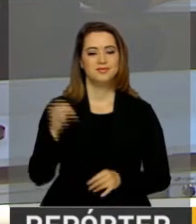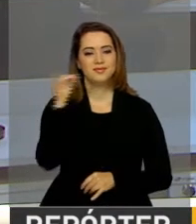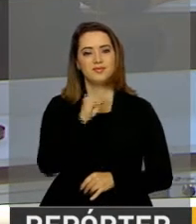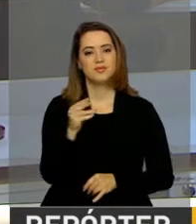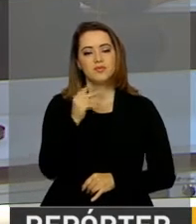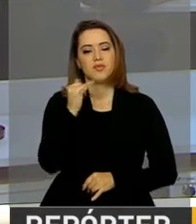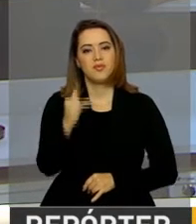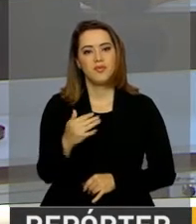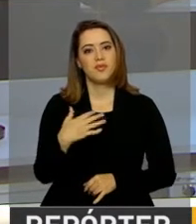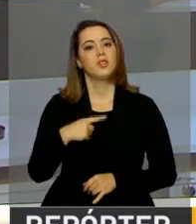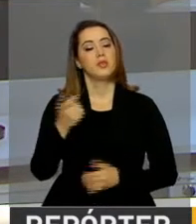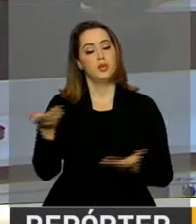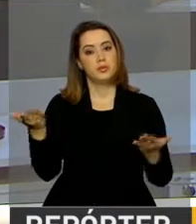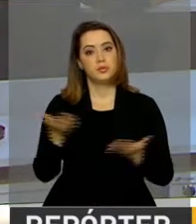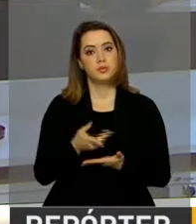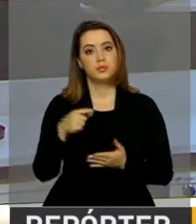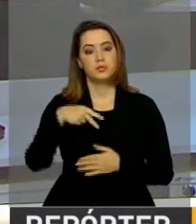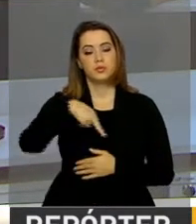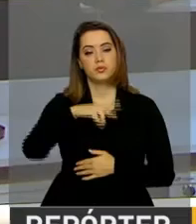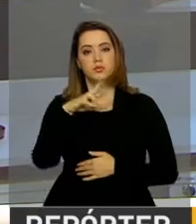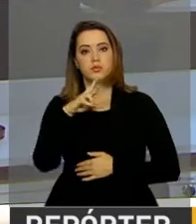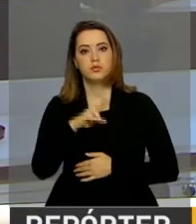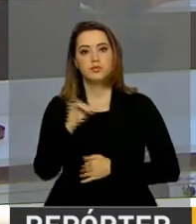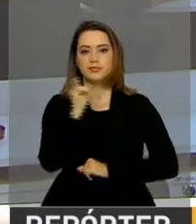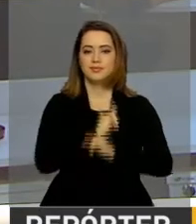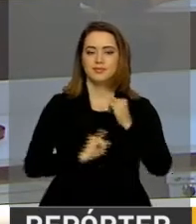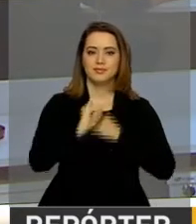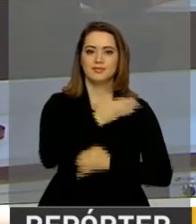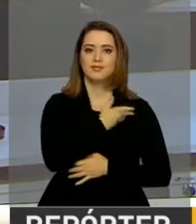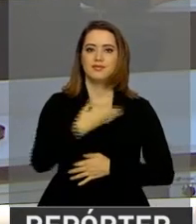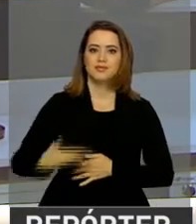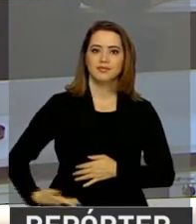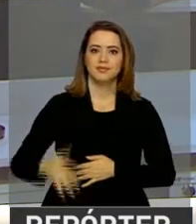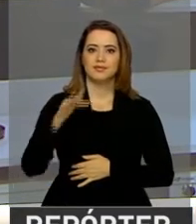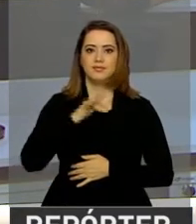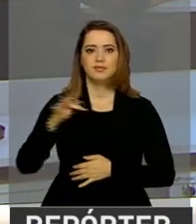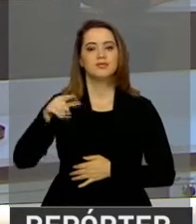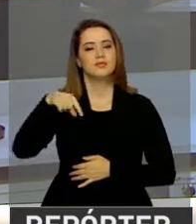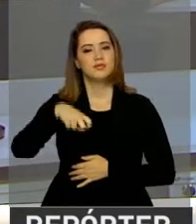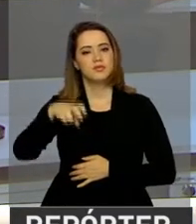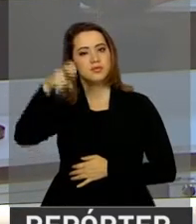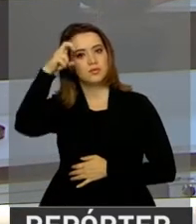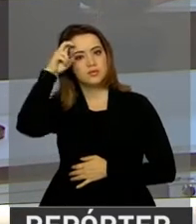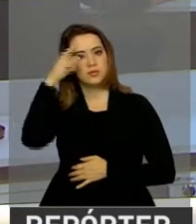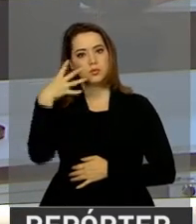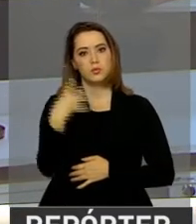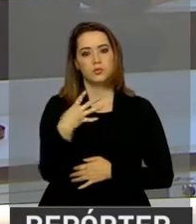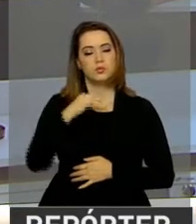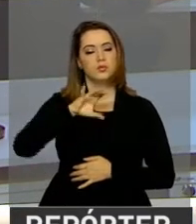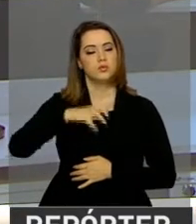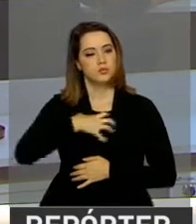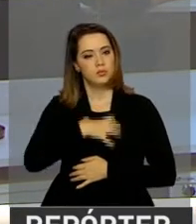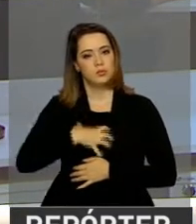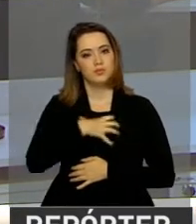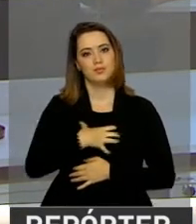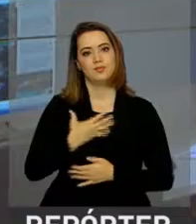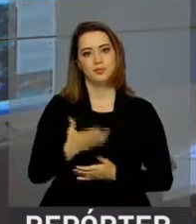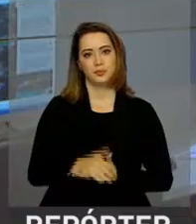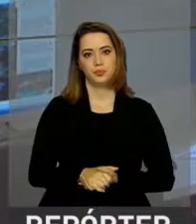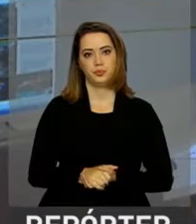Olá, bom dia. Está no ar o repórter NBR com as notícias do governo federal desta quinta-feira, 4 de